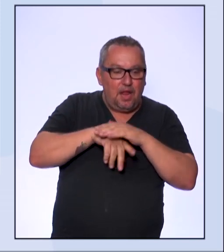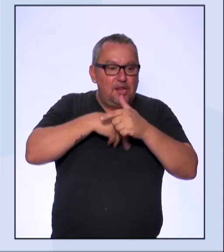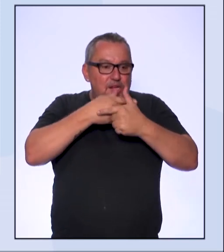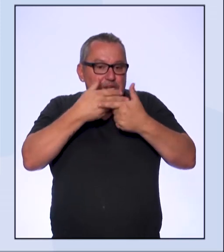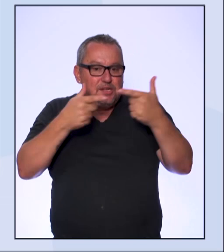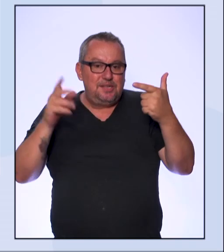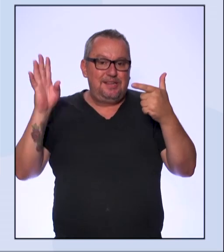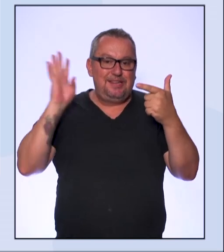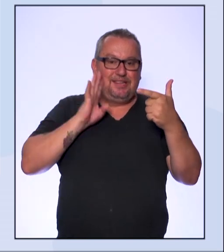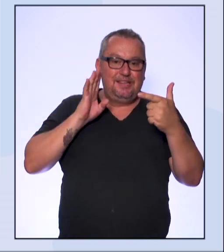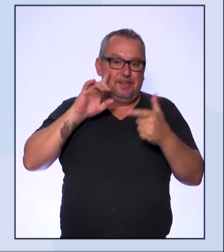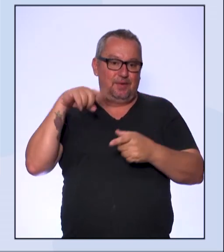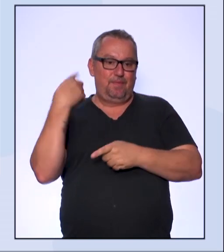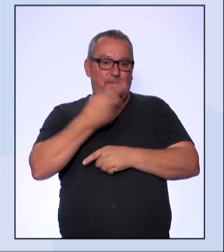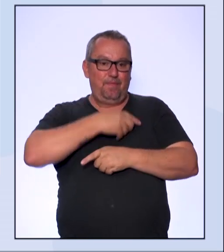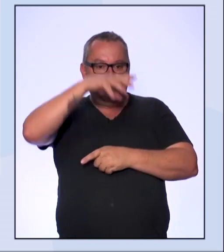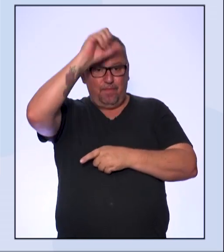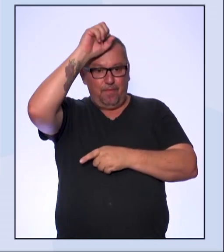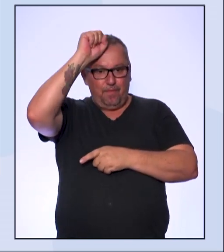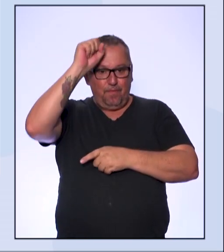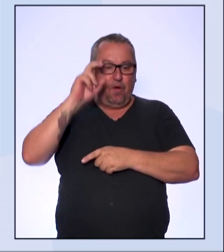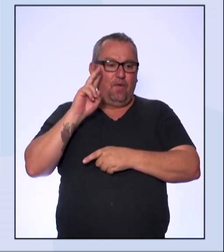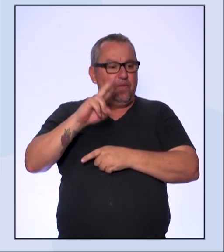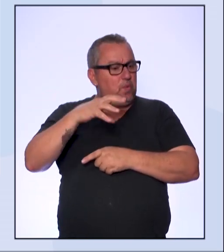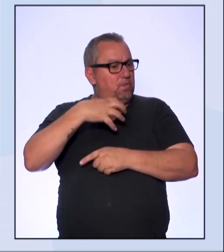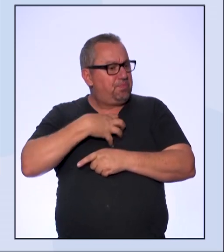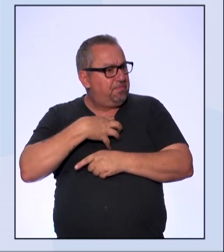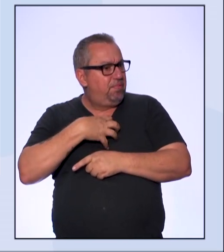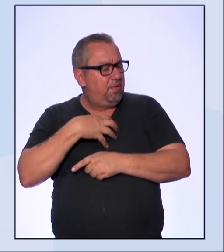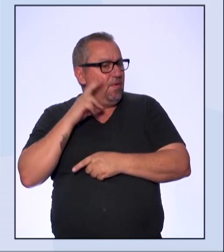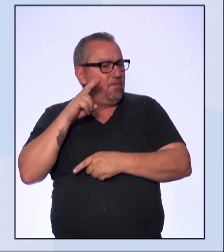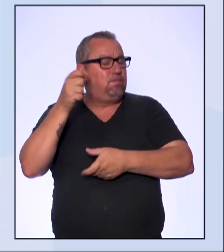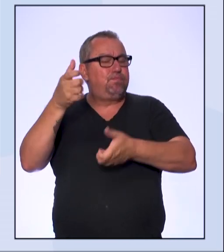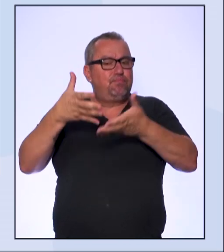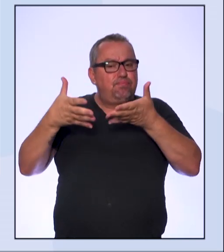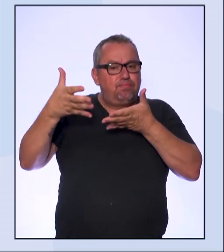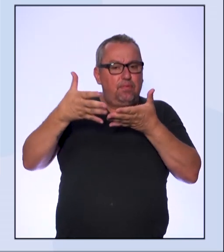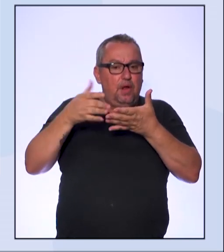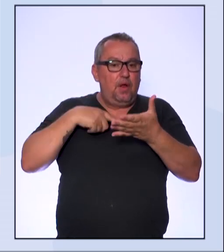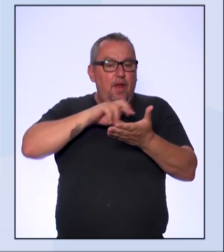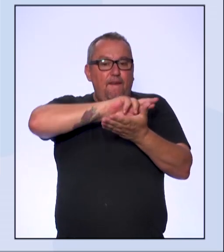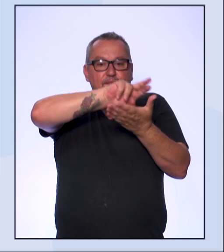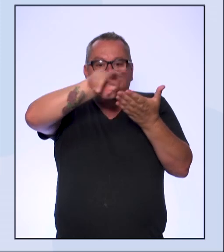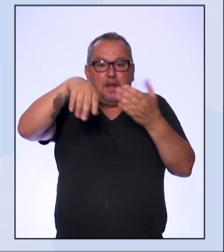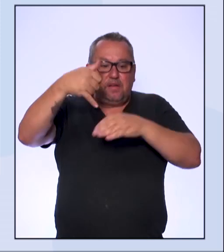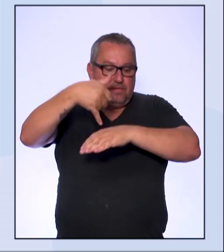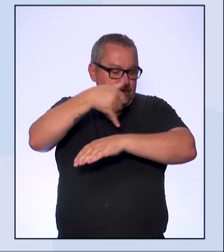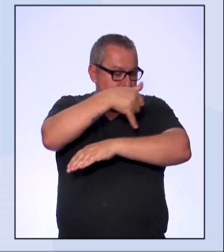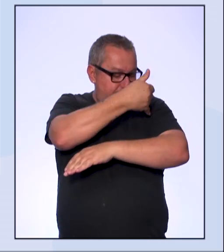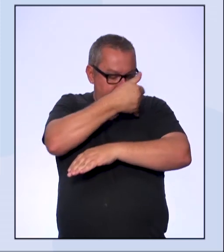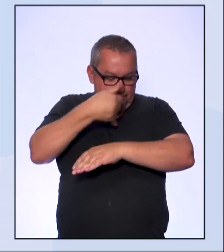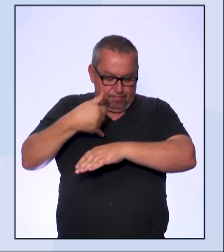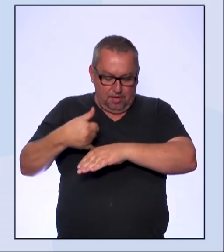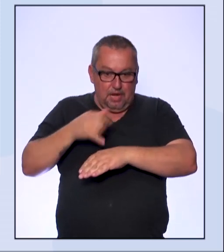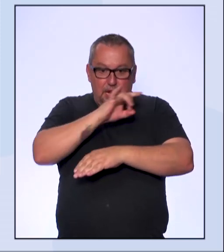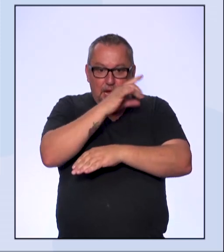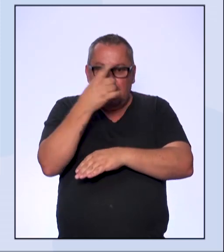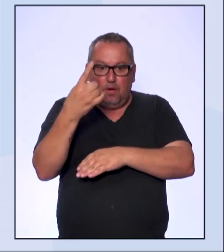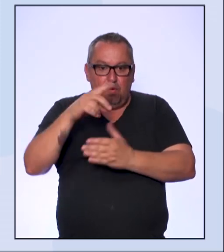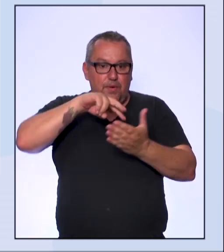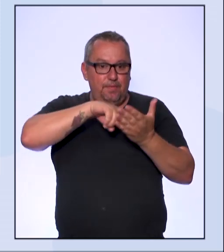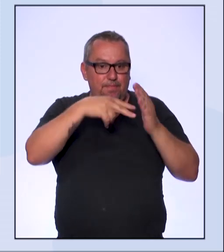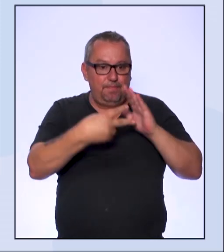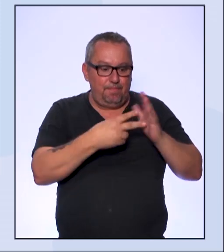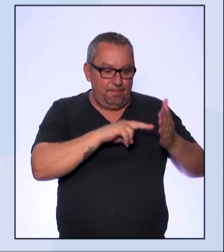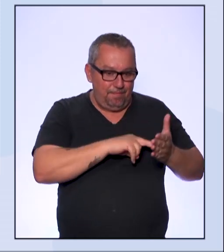coisas legais que a gente aprendeu, ouviu e sentiu por aí. Eu tenho várias tatuagens e cada uma delas tem um significado diferente.